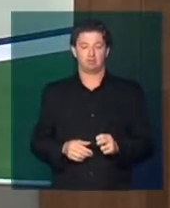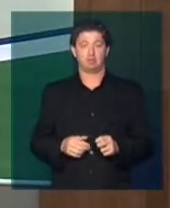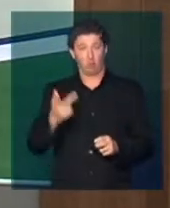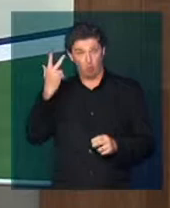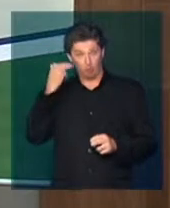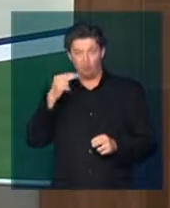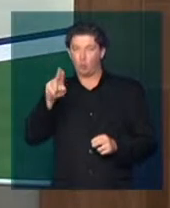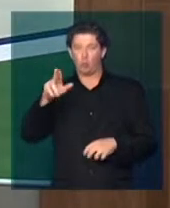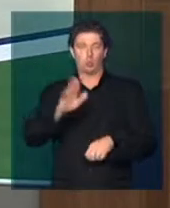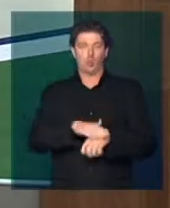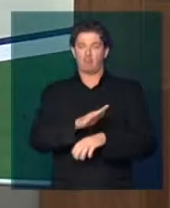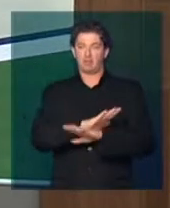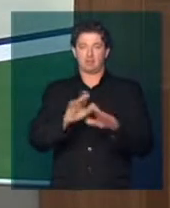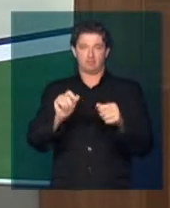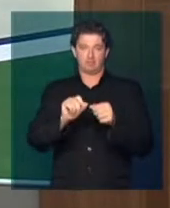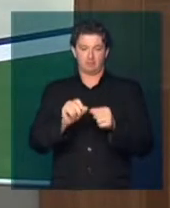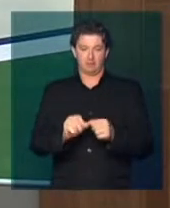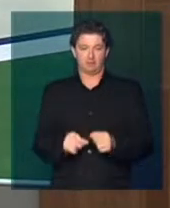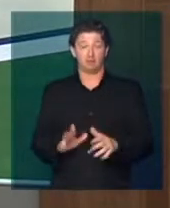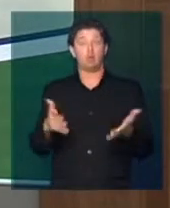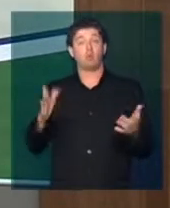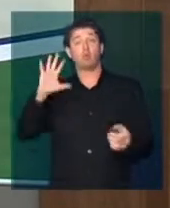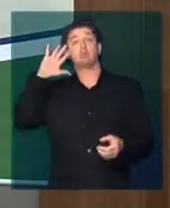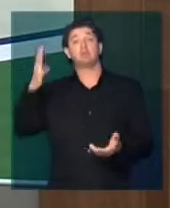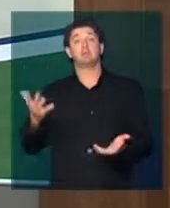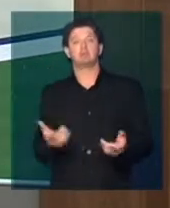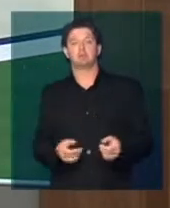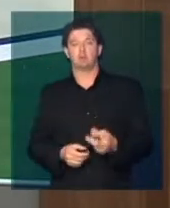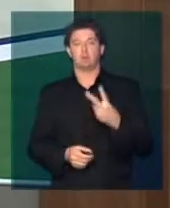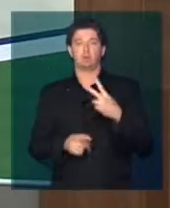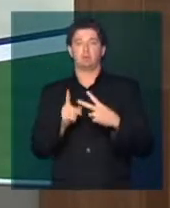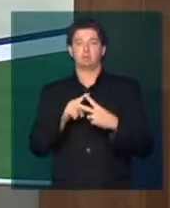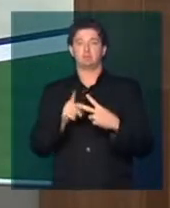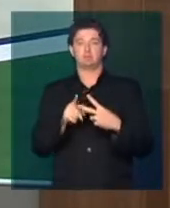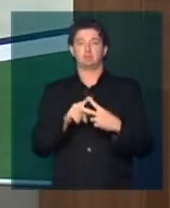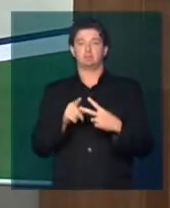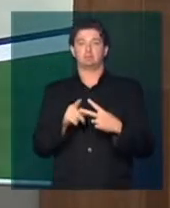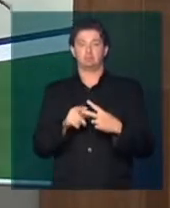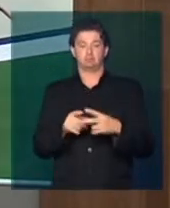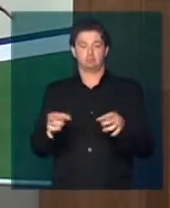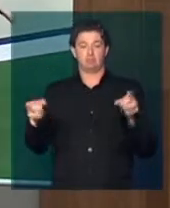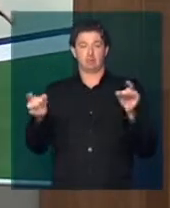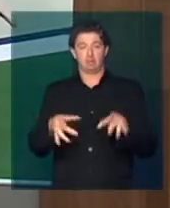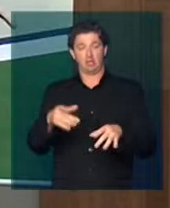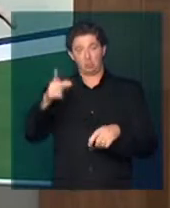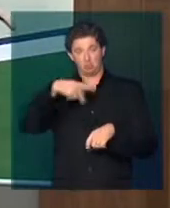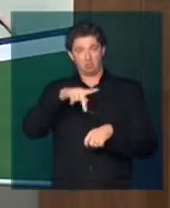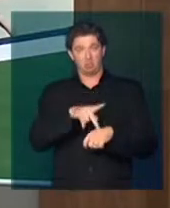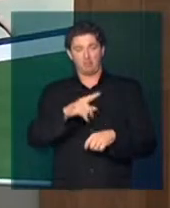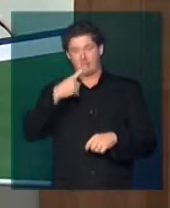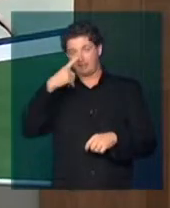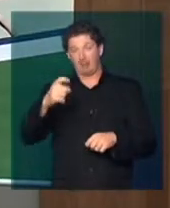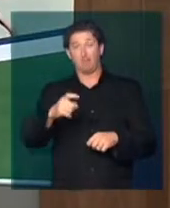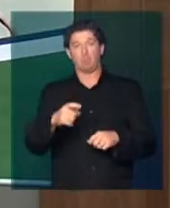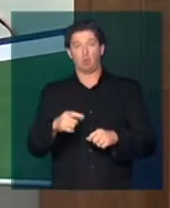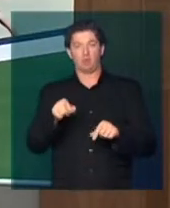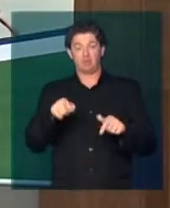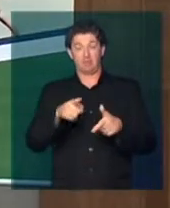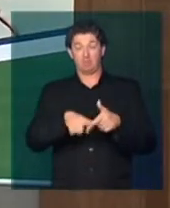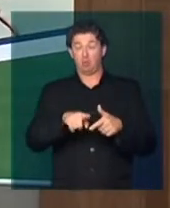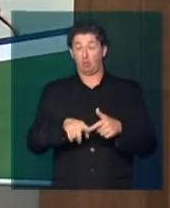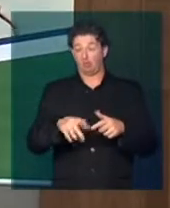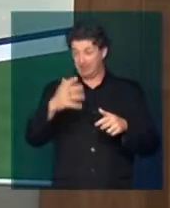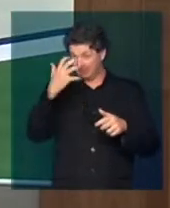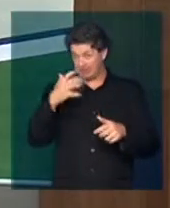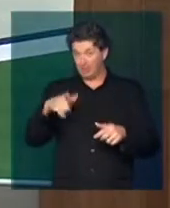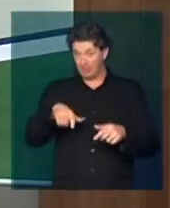nós nunca vamos fazer uma reforma política. Qual é a saída? Duas: deixar o país apodrecer com esse sistema anômalo que nós